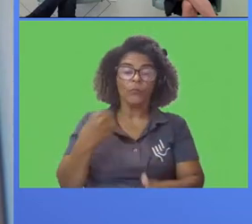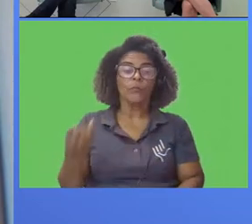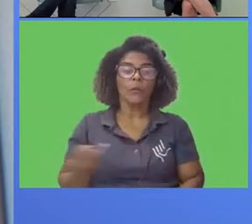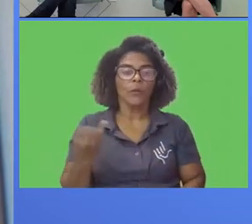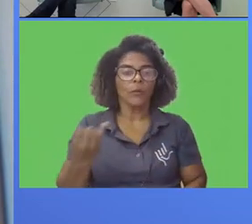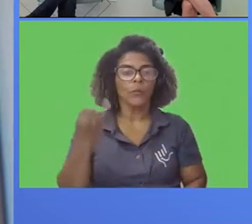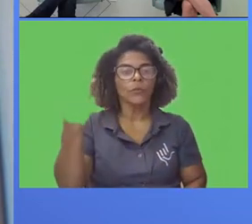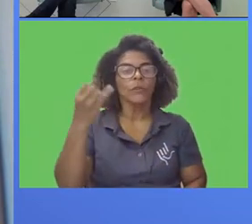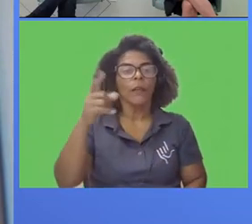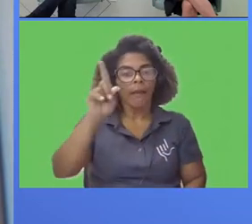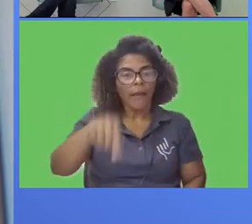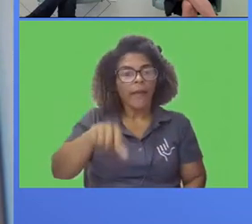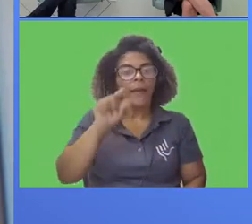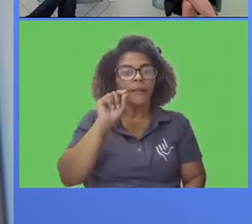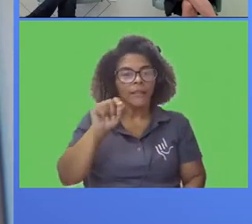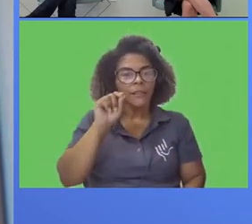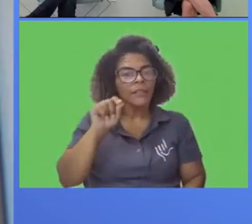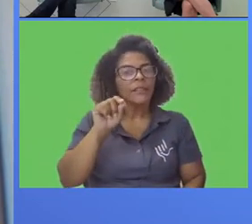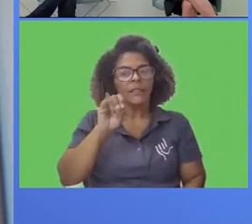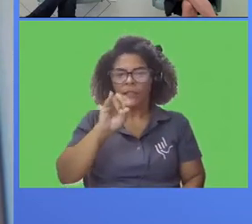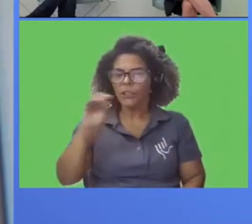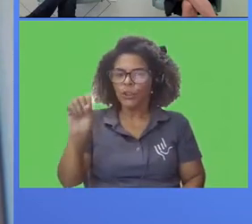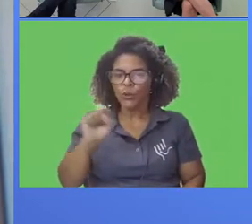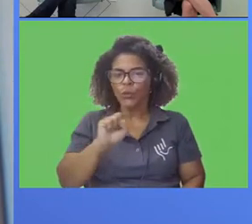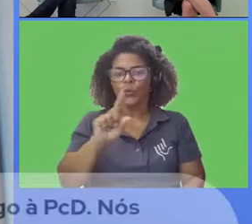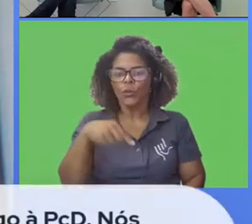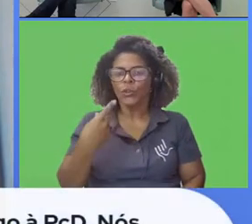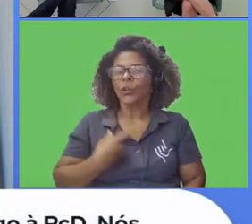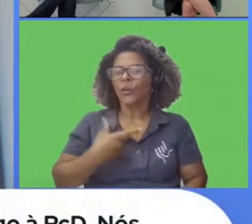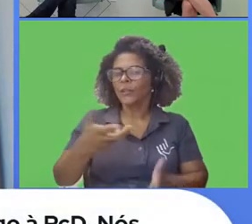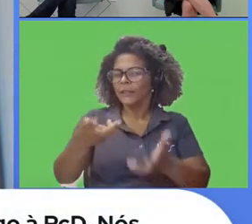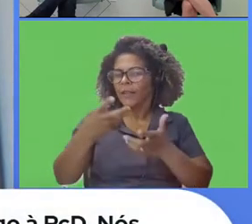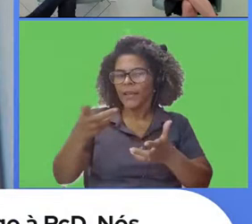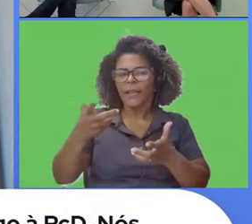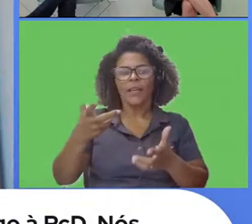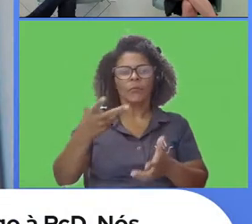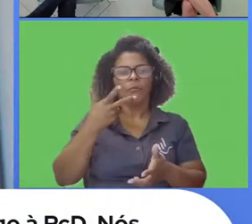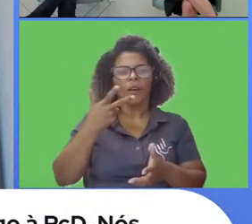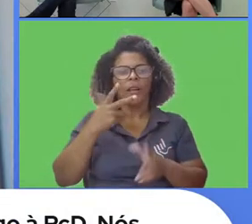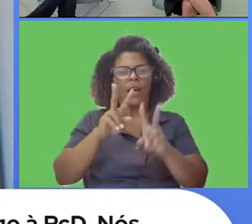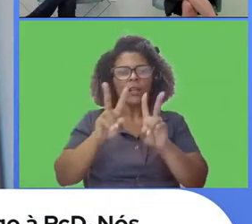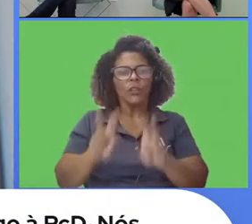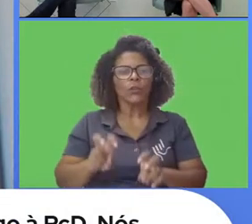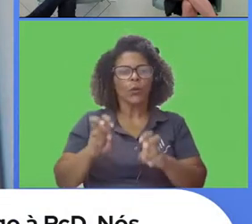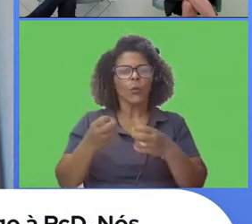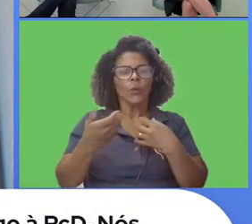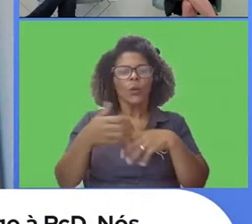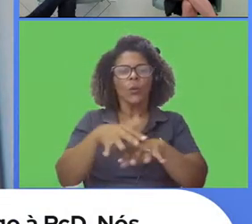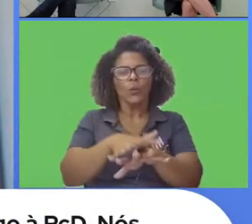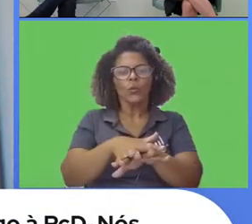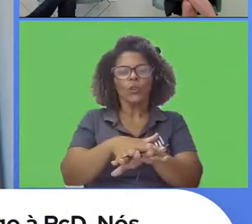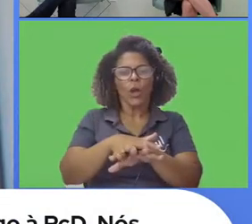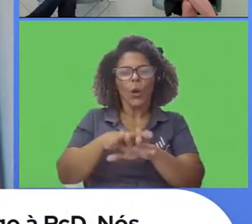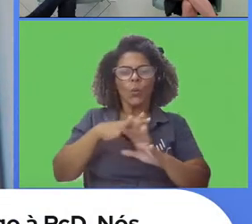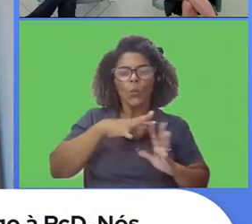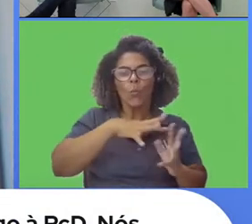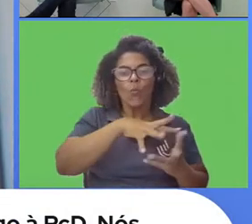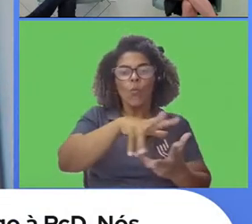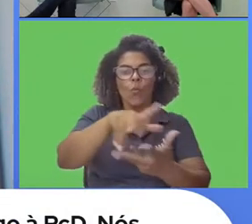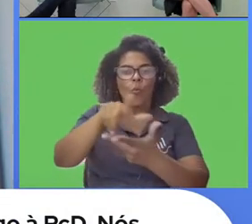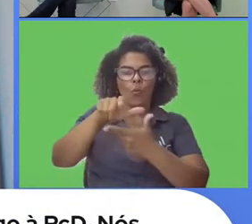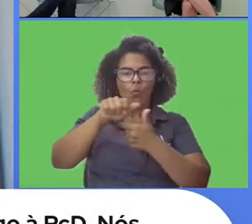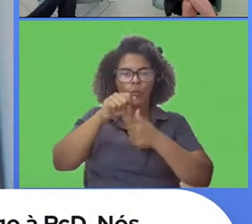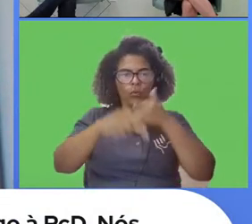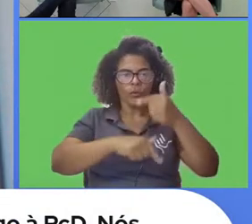feita é que é isso que nós estamos querendo dizer como a inclusão no mundo do trabalho, nessa